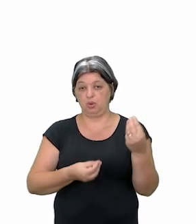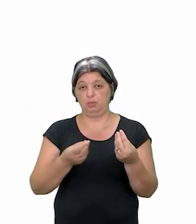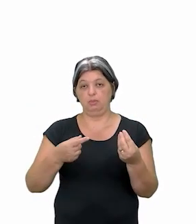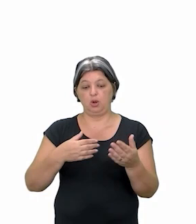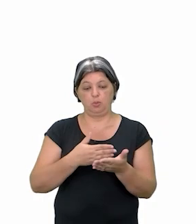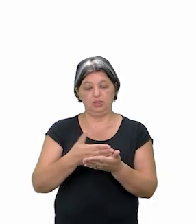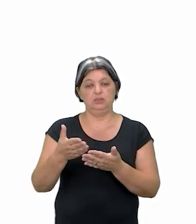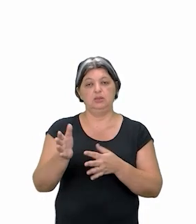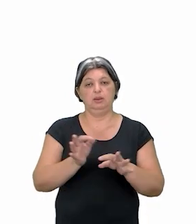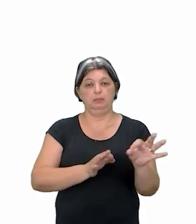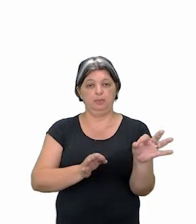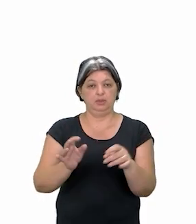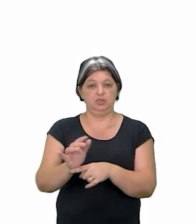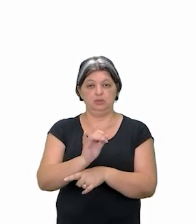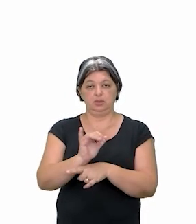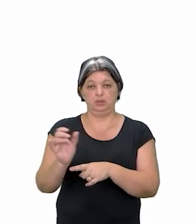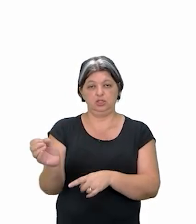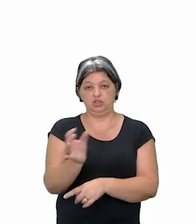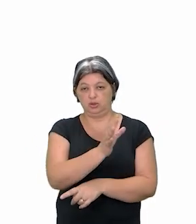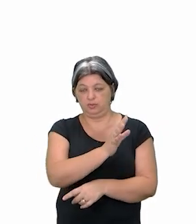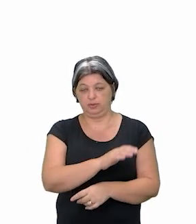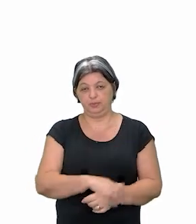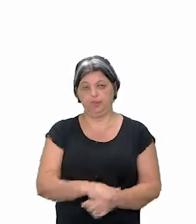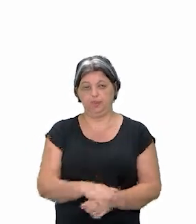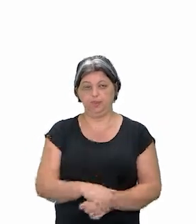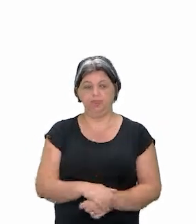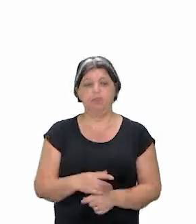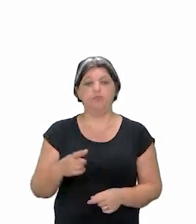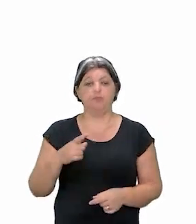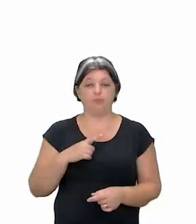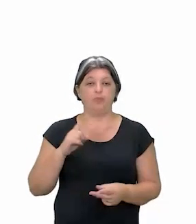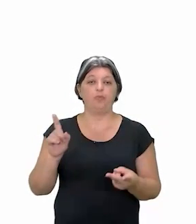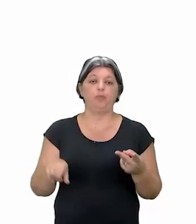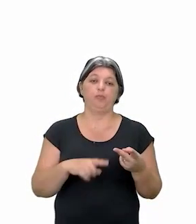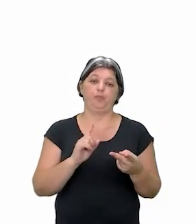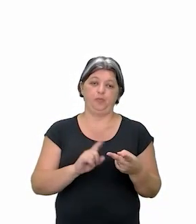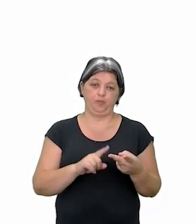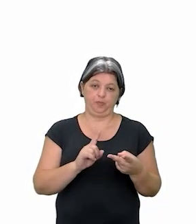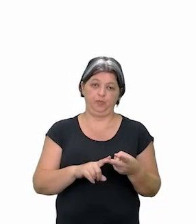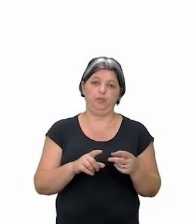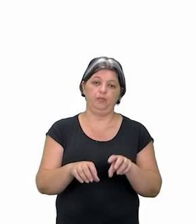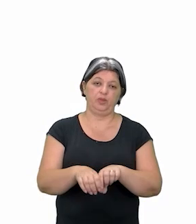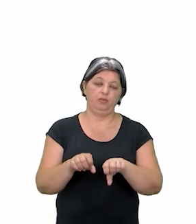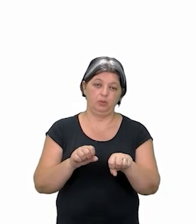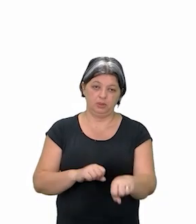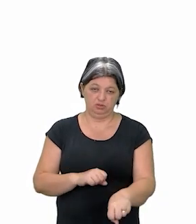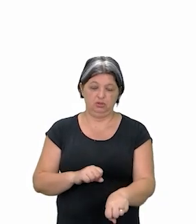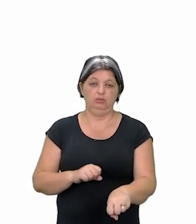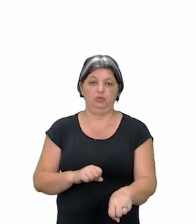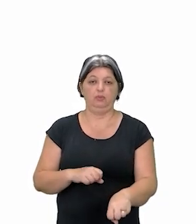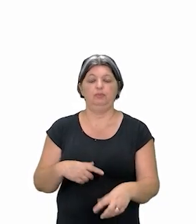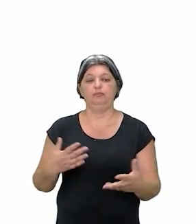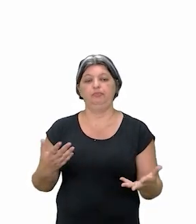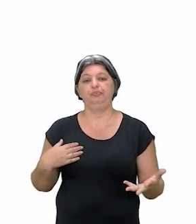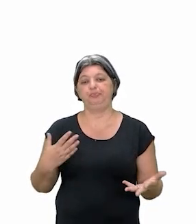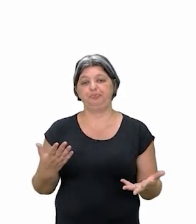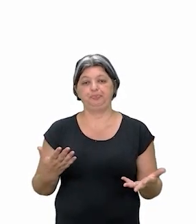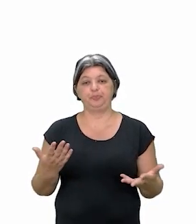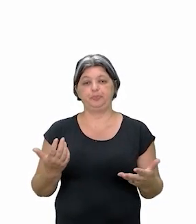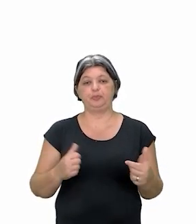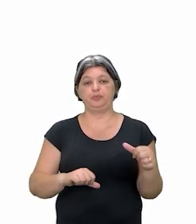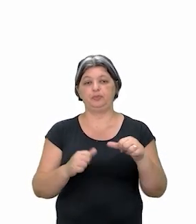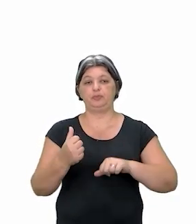planejar as novas ações, tá? Temos também a avaliação formativa, né? Ela é uma